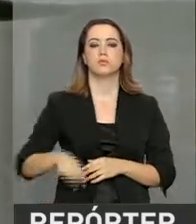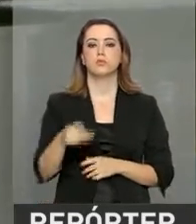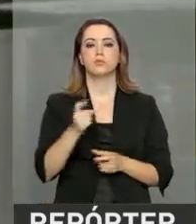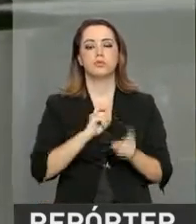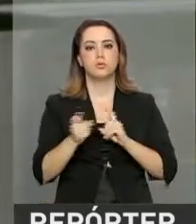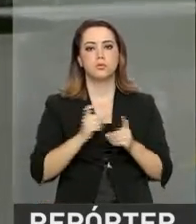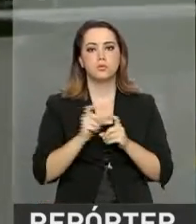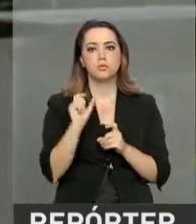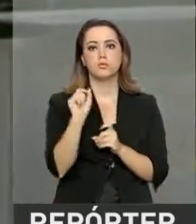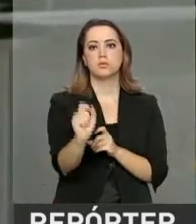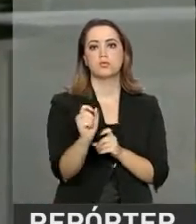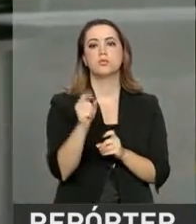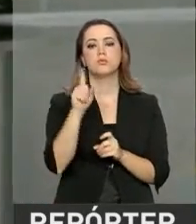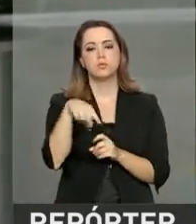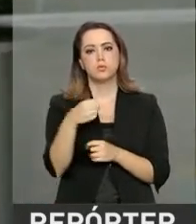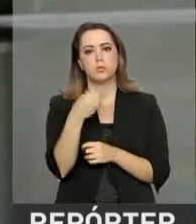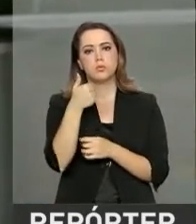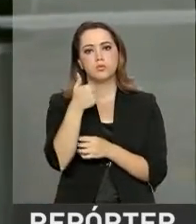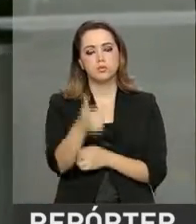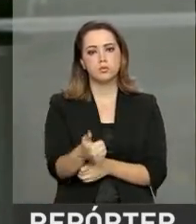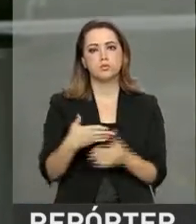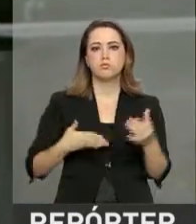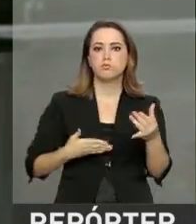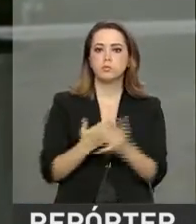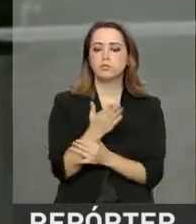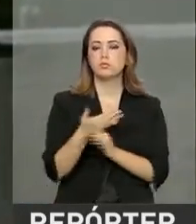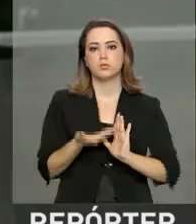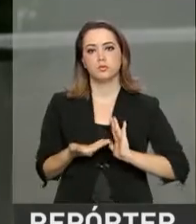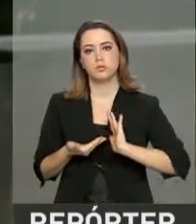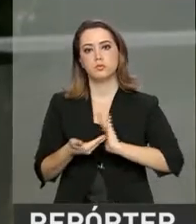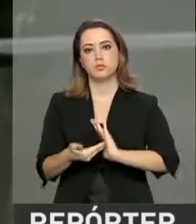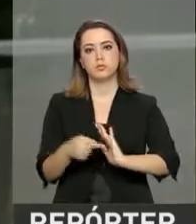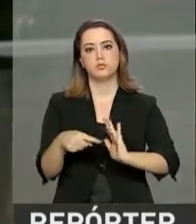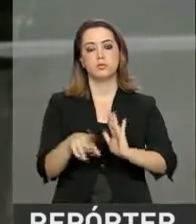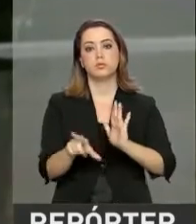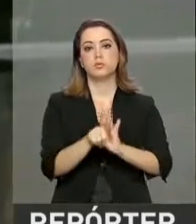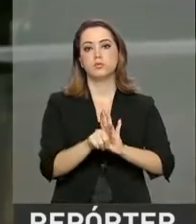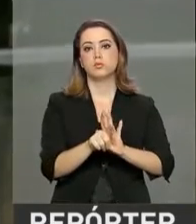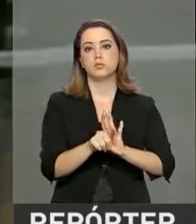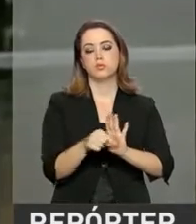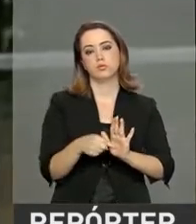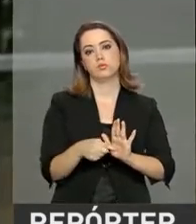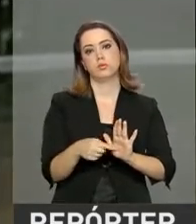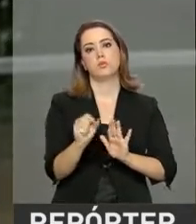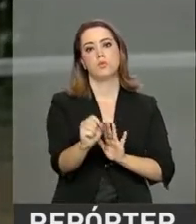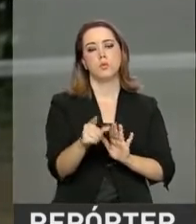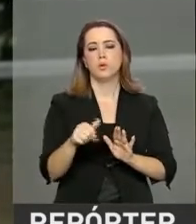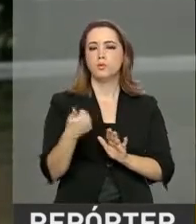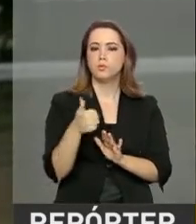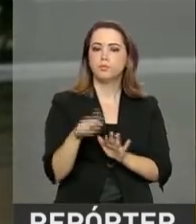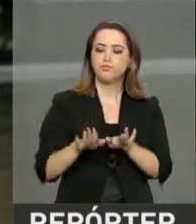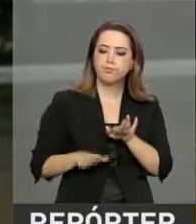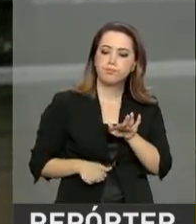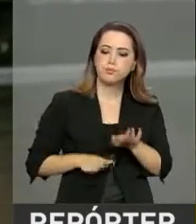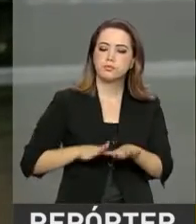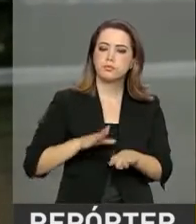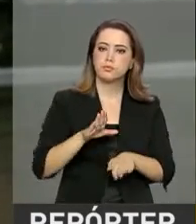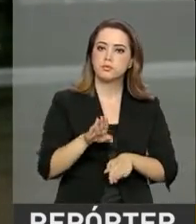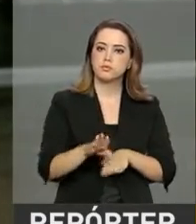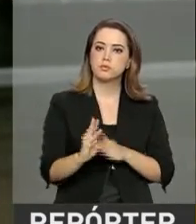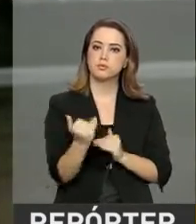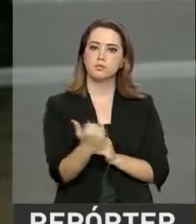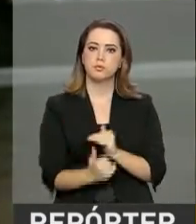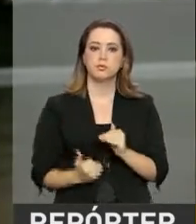avaliou como positiva a aprovação pela câmara desse projeto de lei ele disse que é o primeiro passo pra o